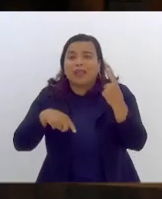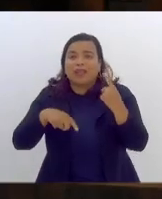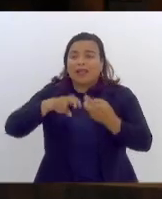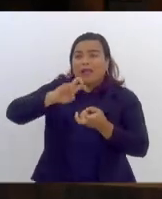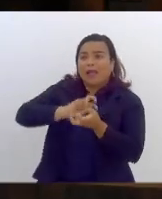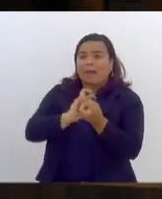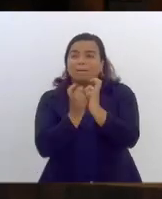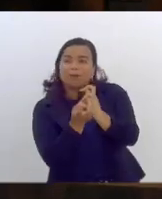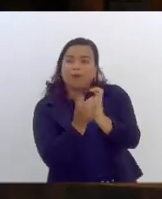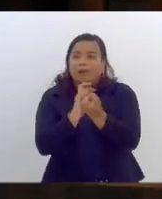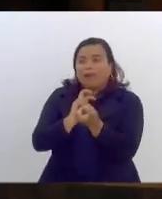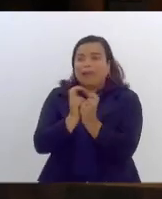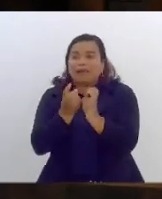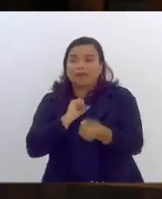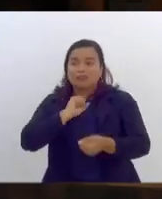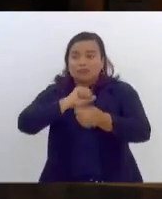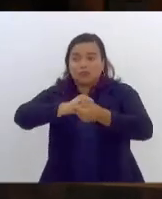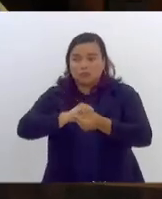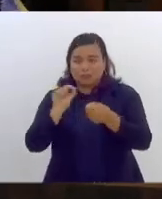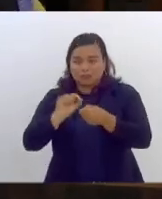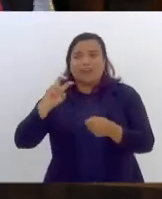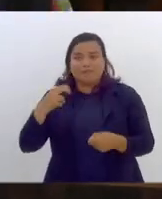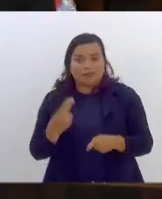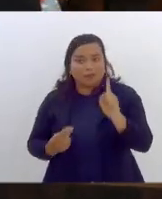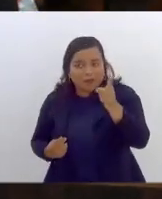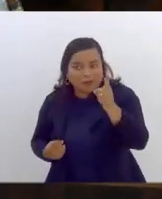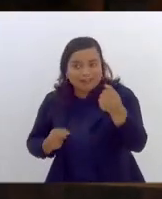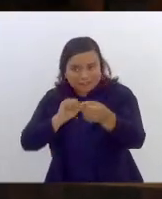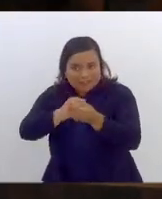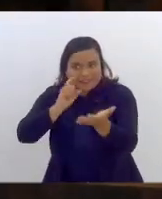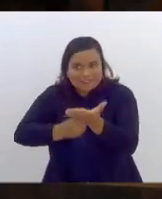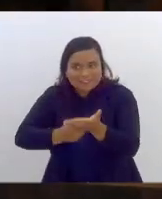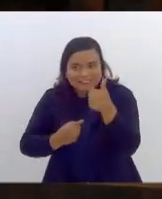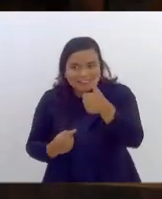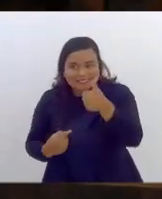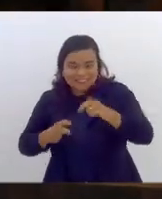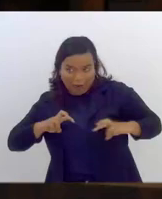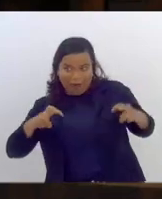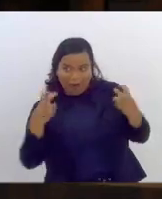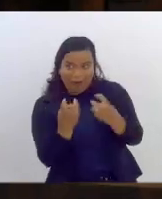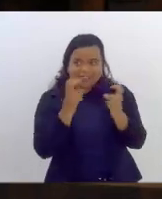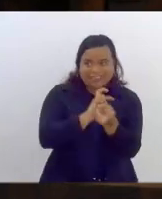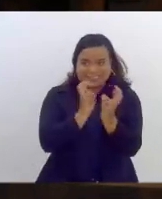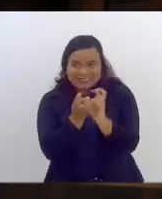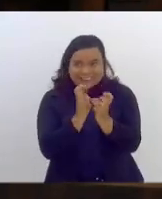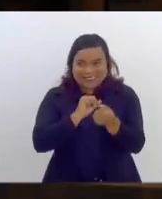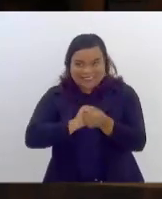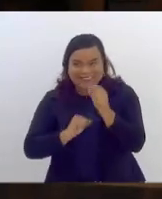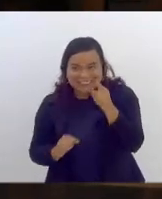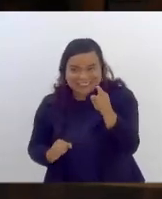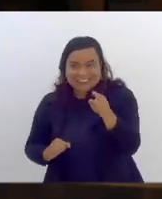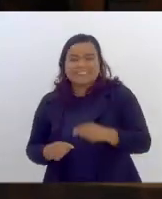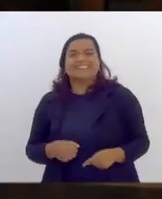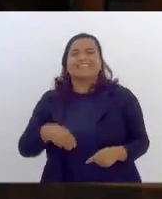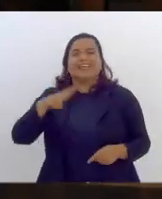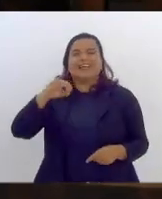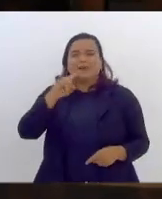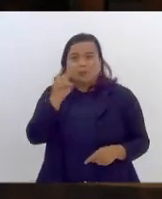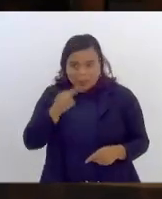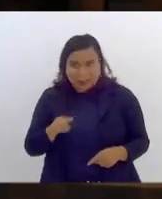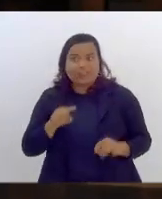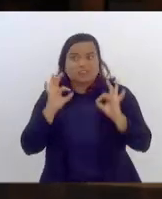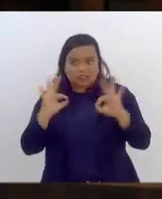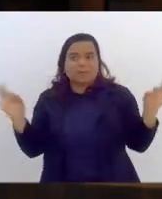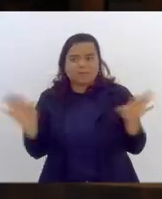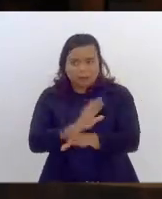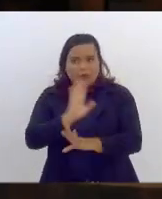que eu vou fazer com ele depois, a gente na roda da capoeira. Né? E acho que o Muniz Sodré, aí sim, ele terá